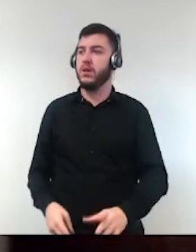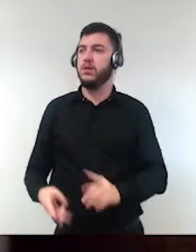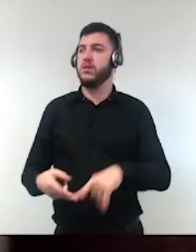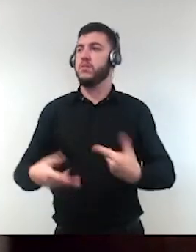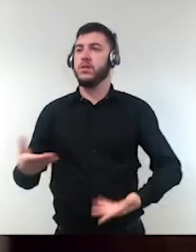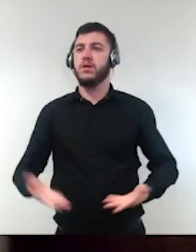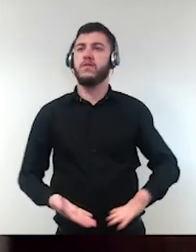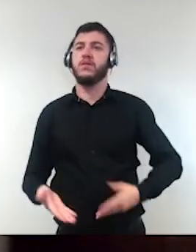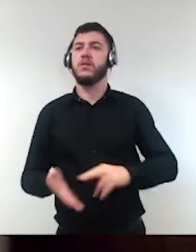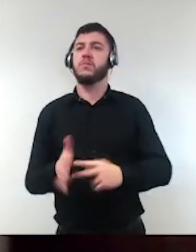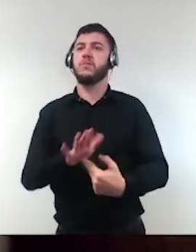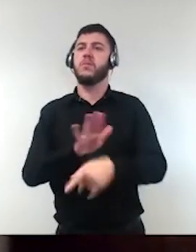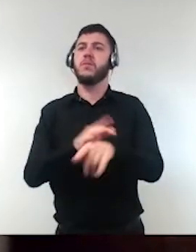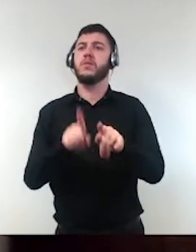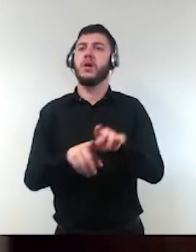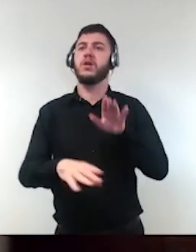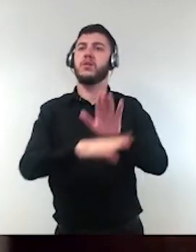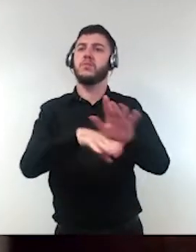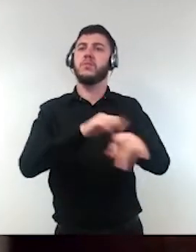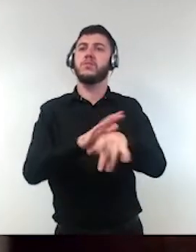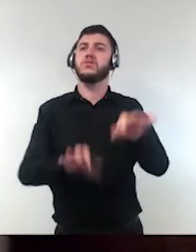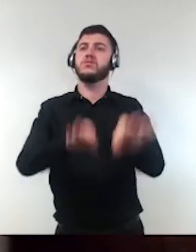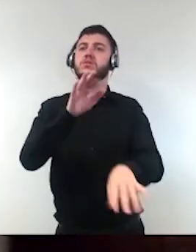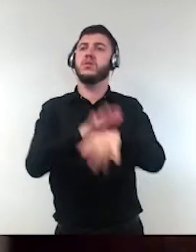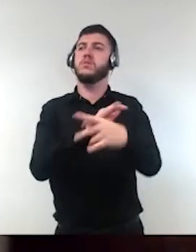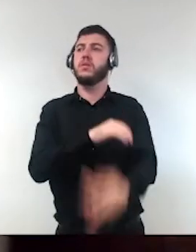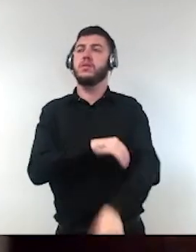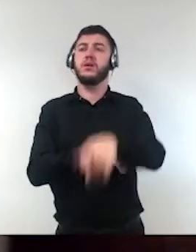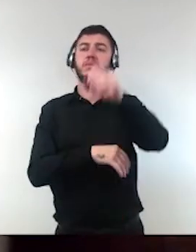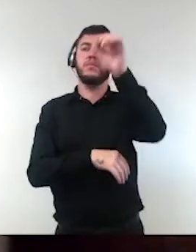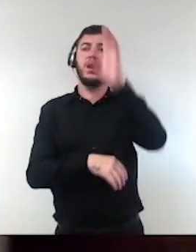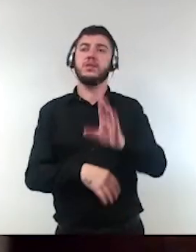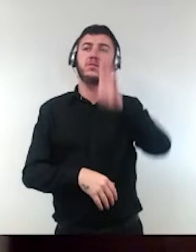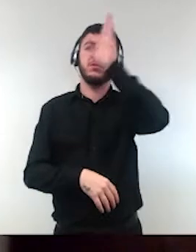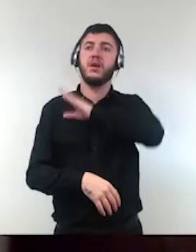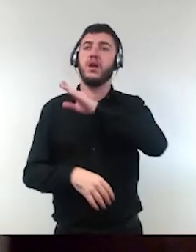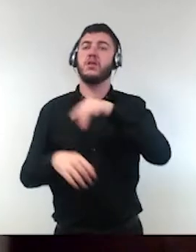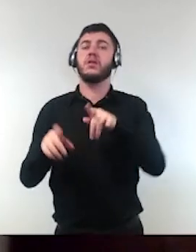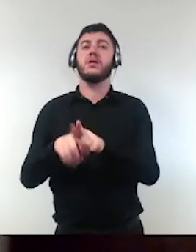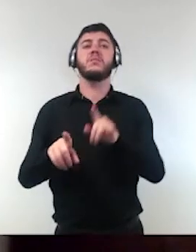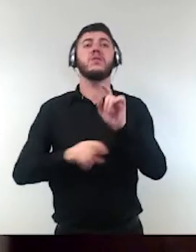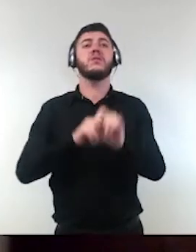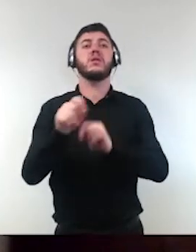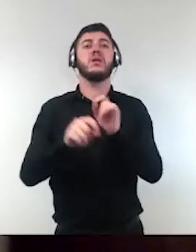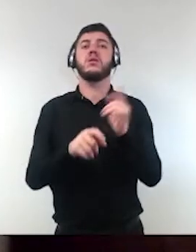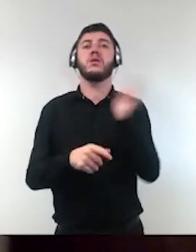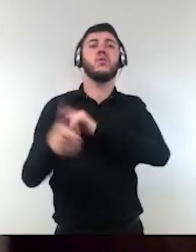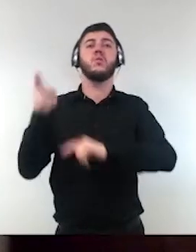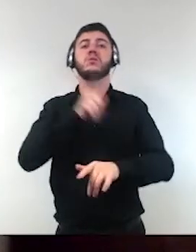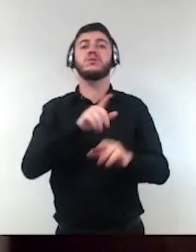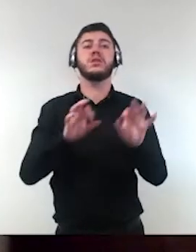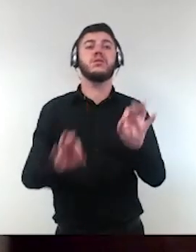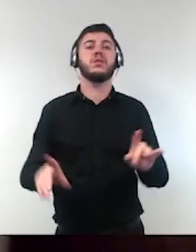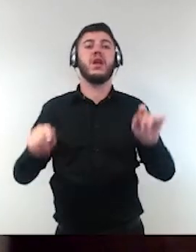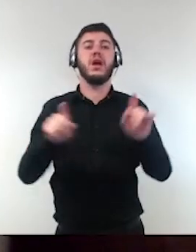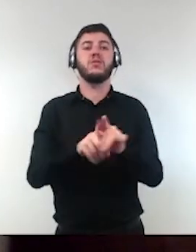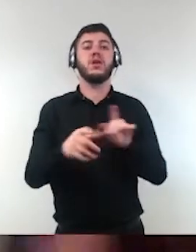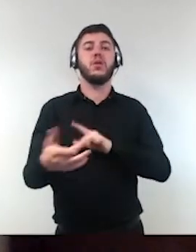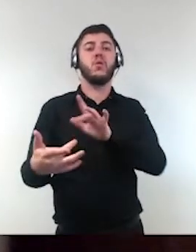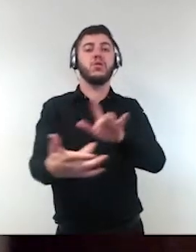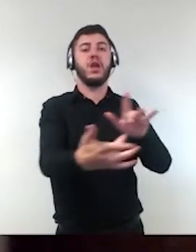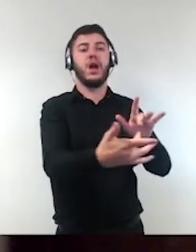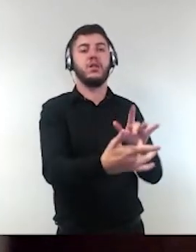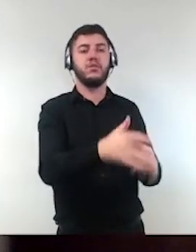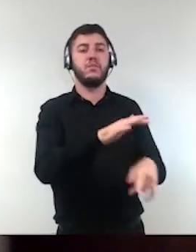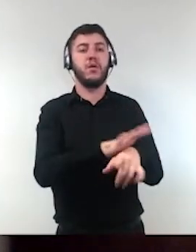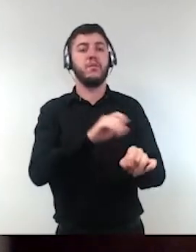assistência judiciária gratuita não conseguiram acessar o público, o seu público destinatário, e esse